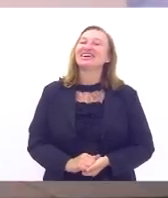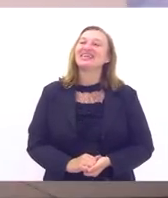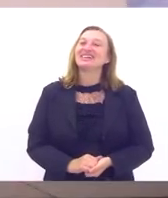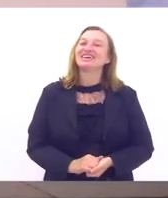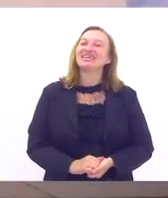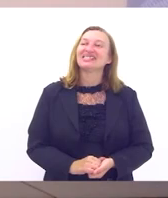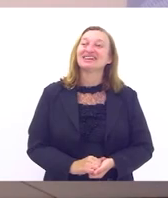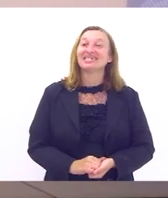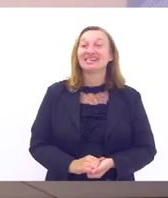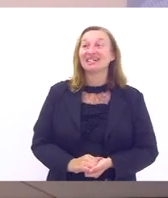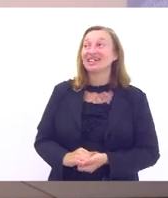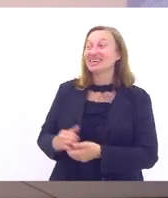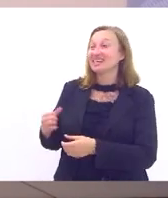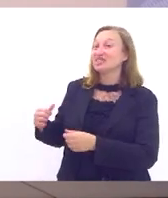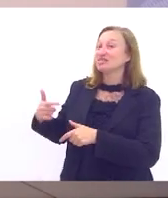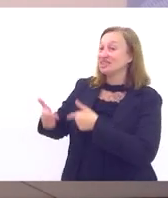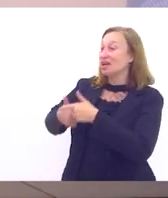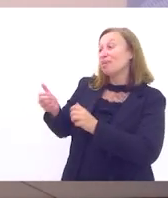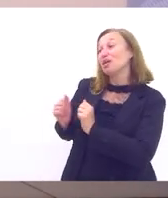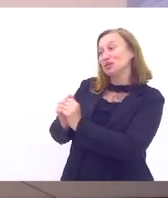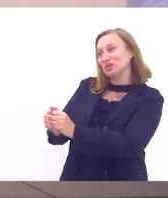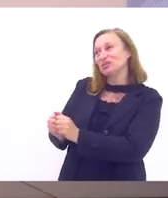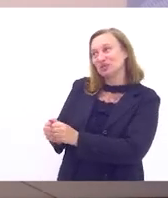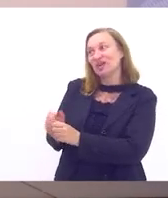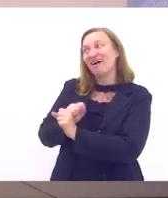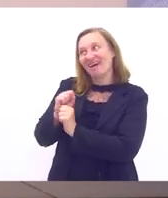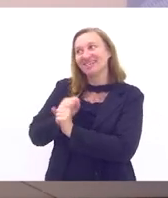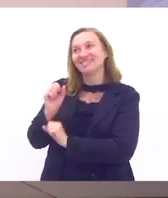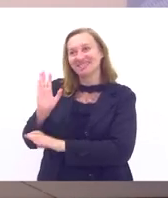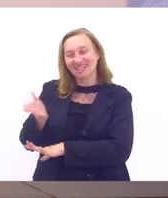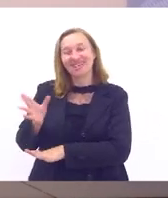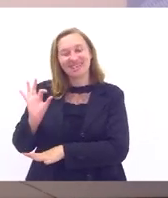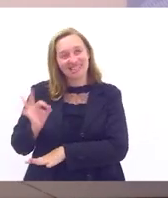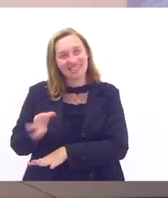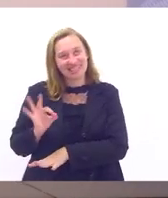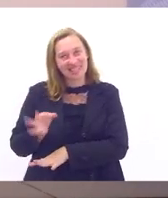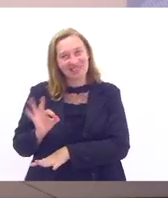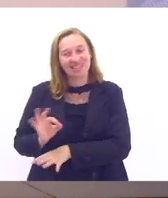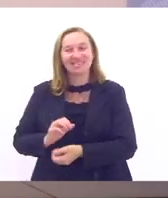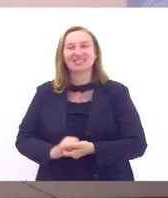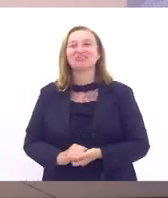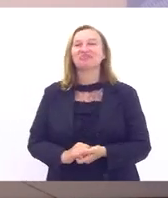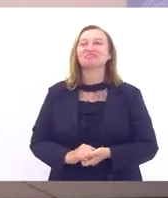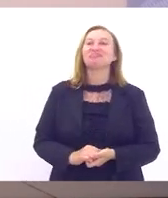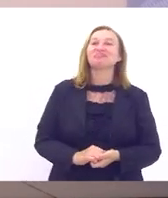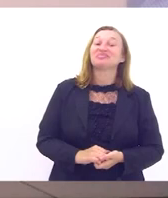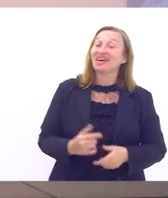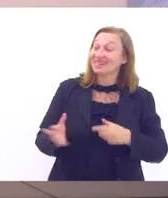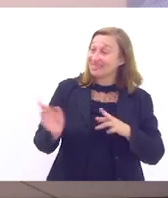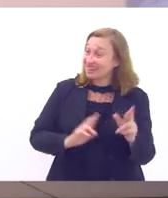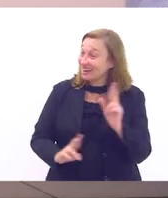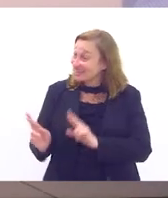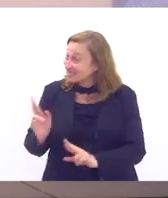um feito muitas ações em conjunto até. Exatamente. Fizemos muita ação, além da nossa... relação